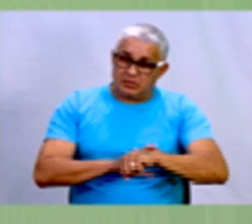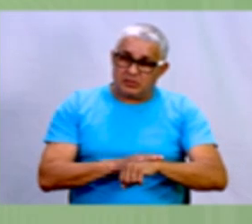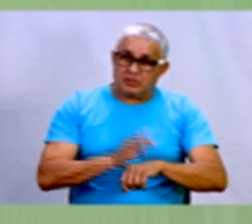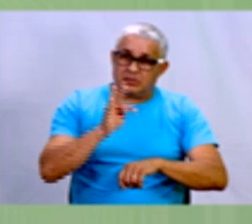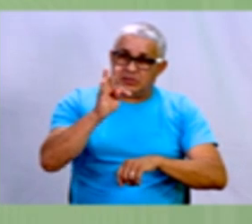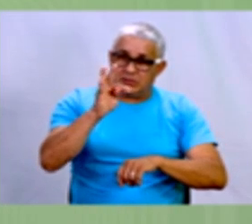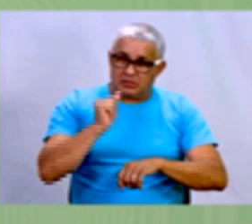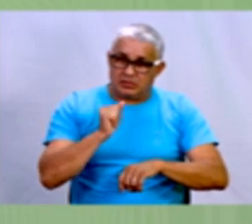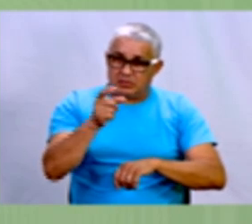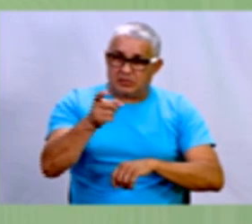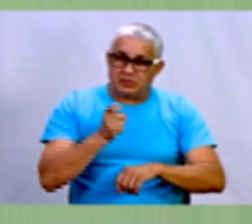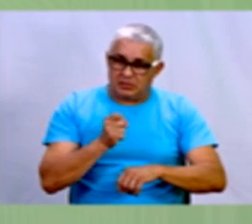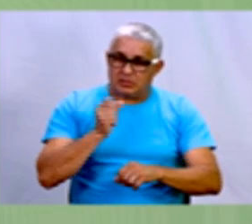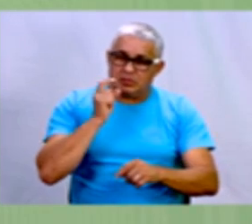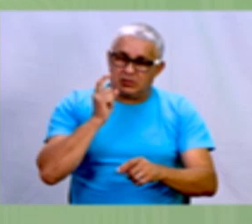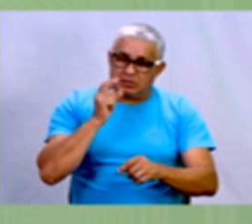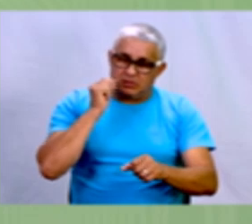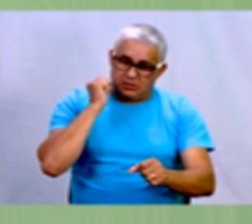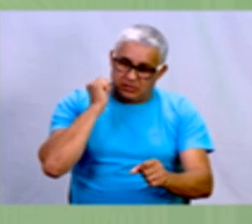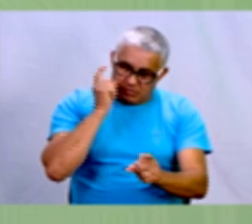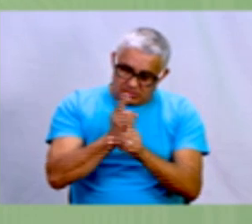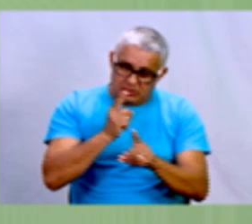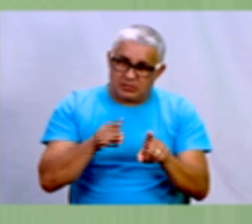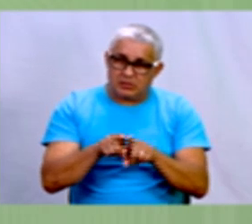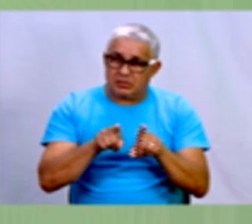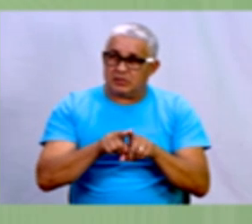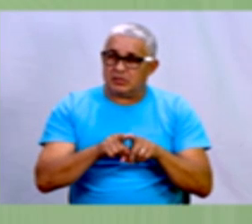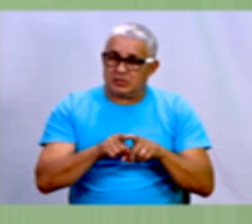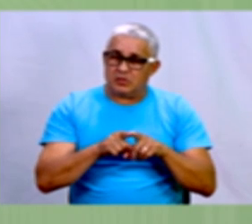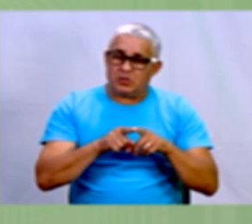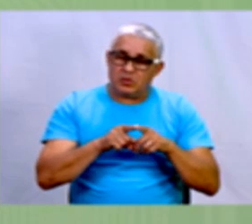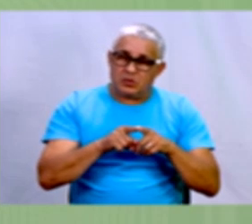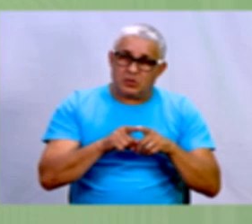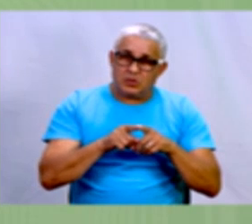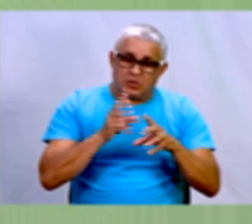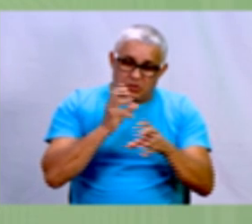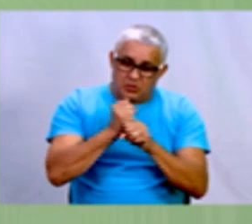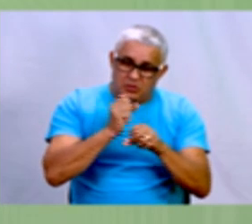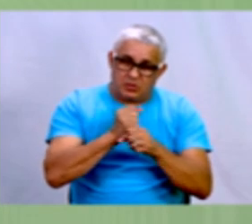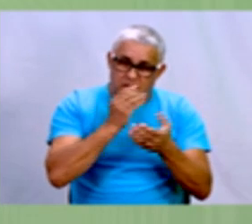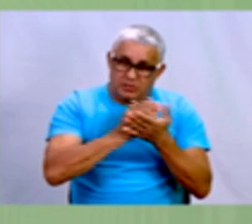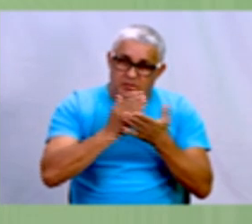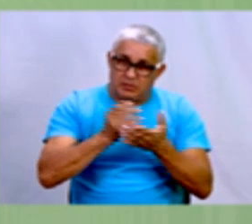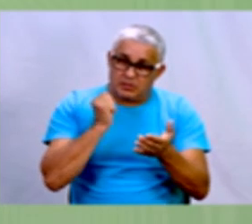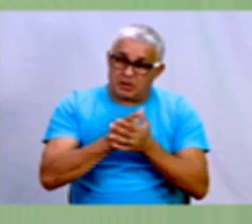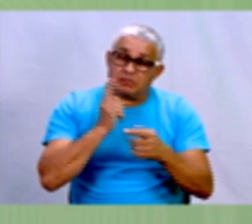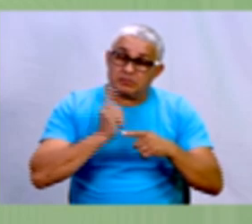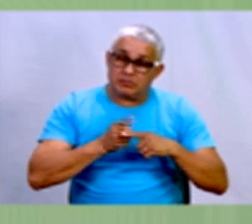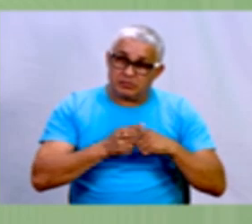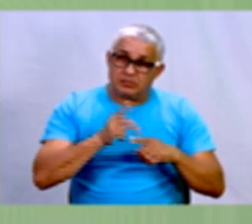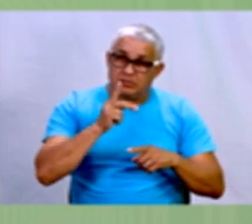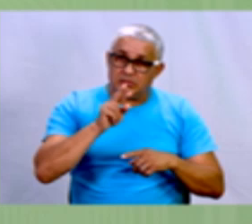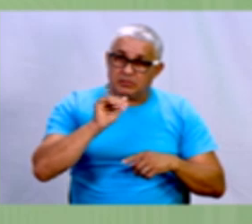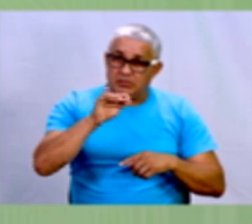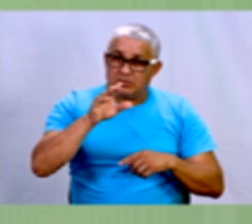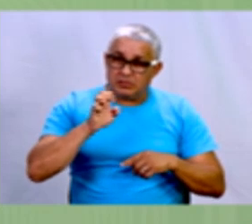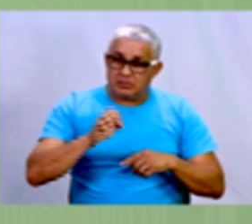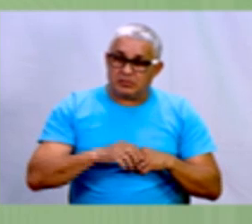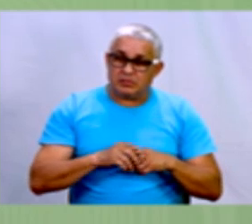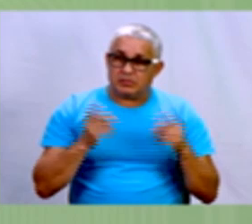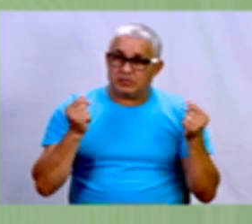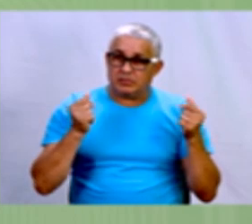vai encontrar qual que é o valor das prestações que a gente vai pagar. Por quê? Porque na tabela Price, o valor